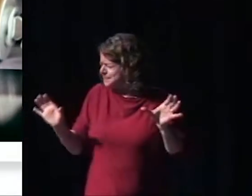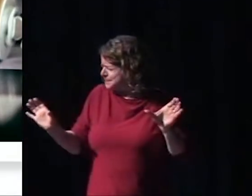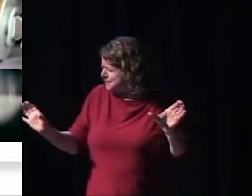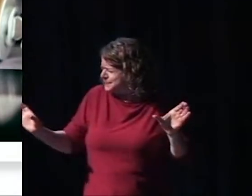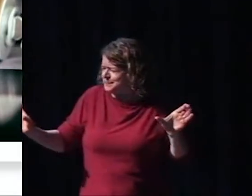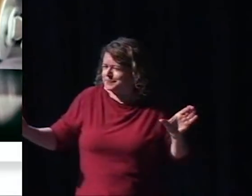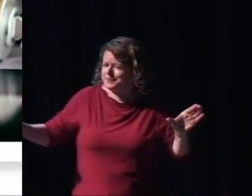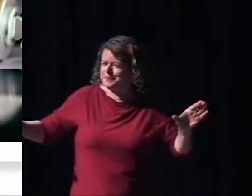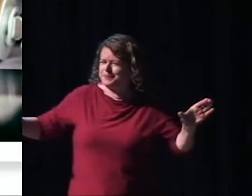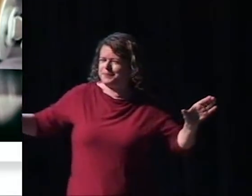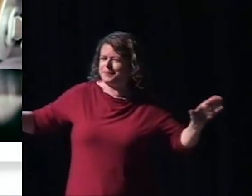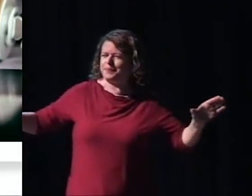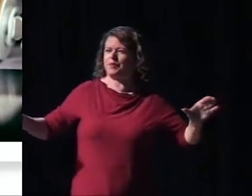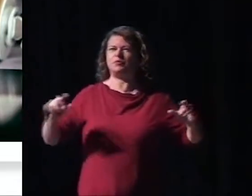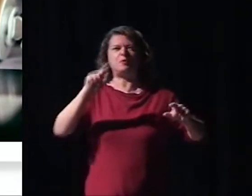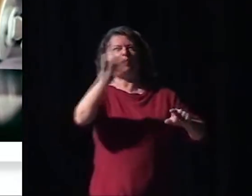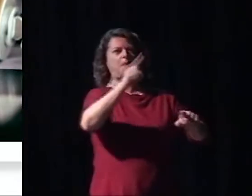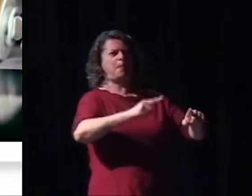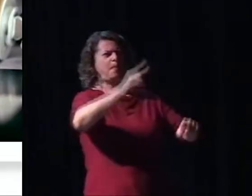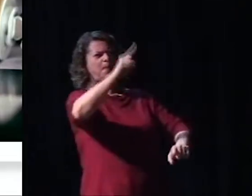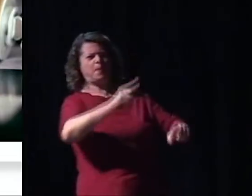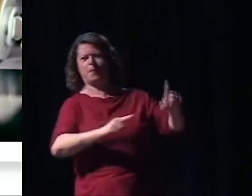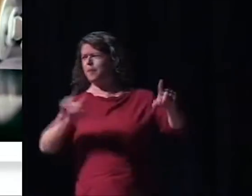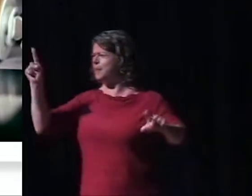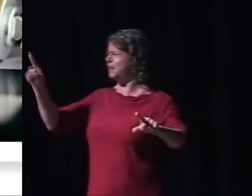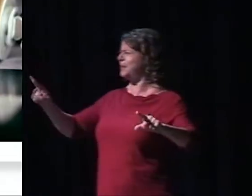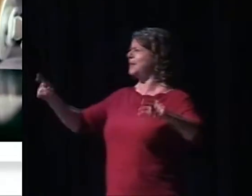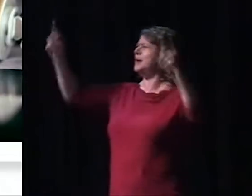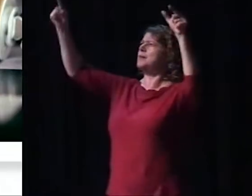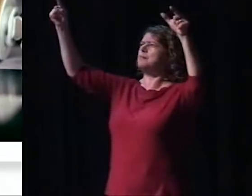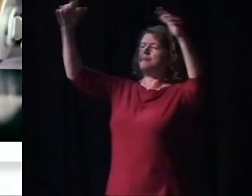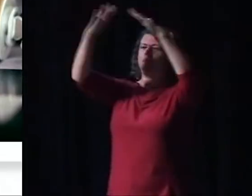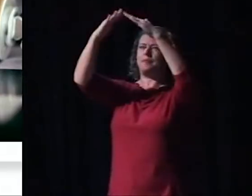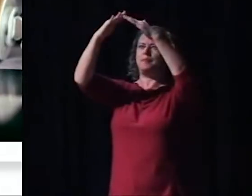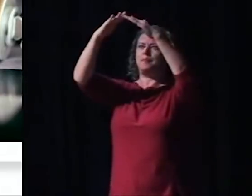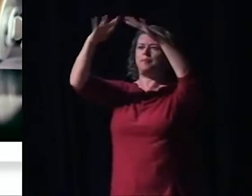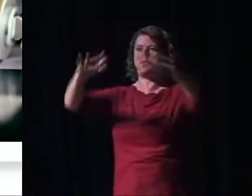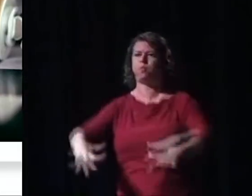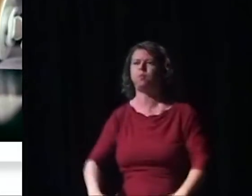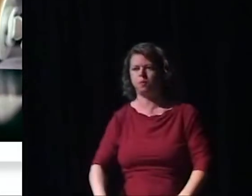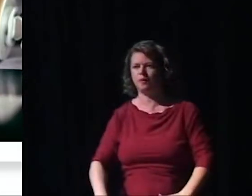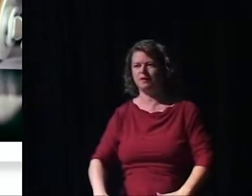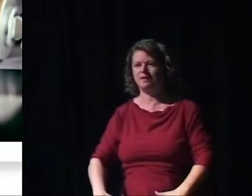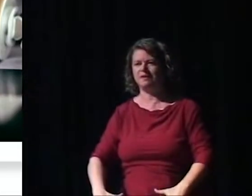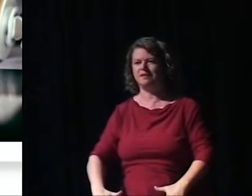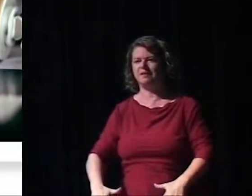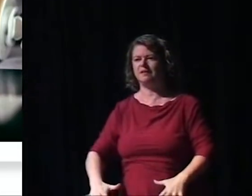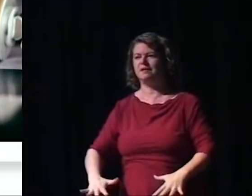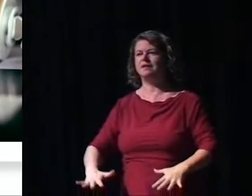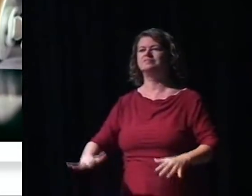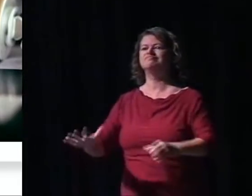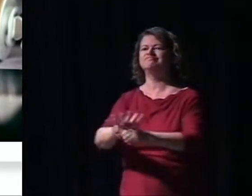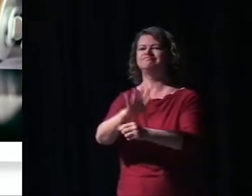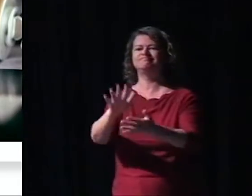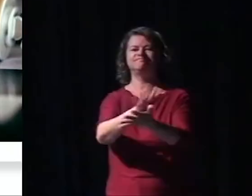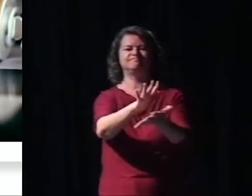Assim, na sua morte, Sansão matou mais homens do que em toda a sua vida. Ele não foi chamado para